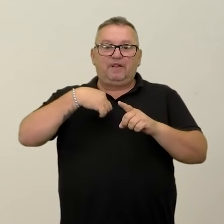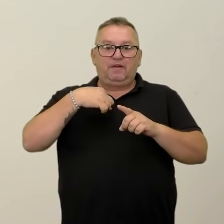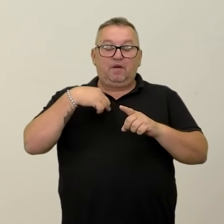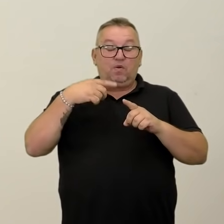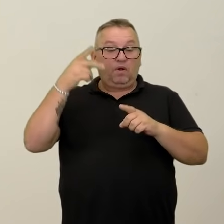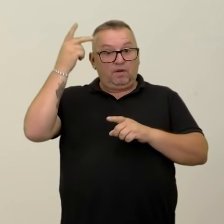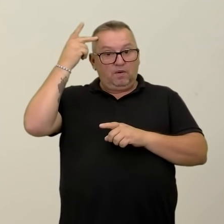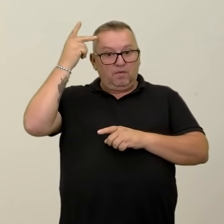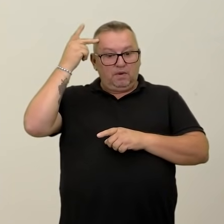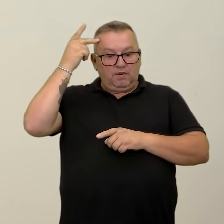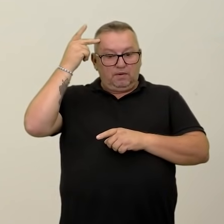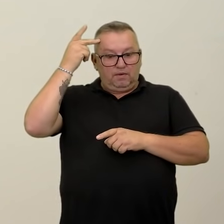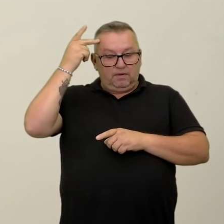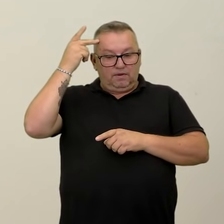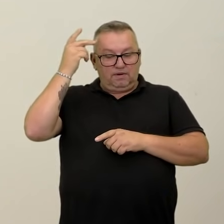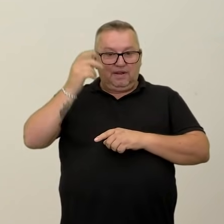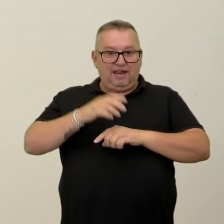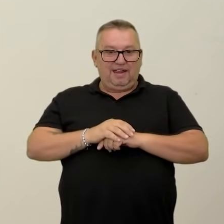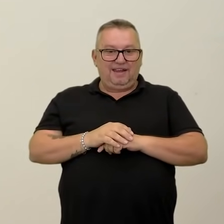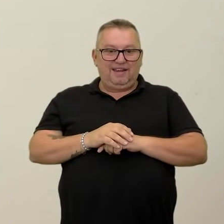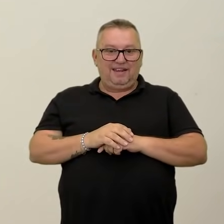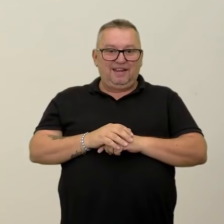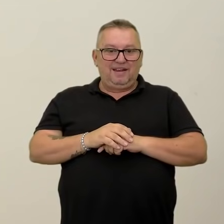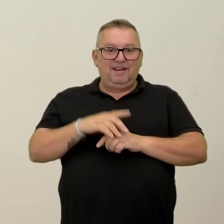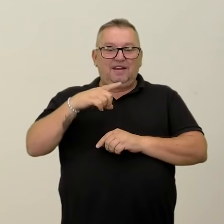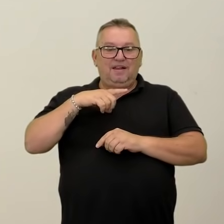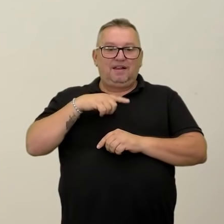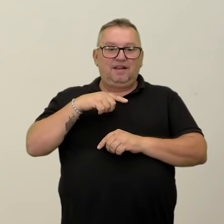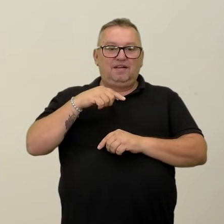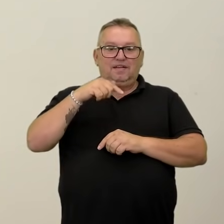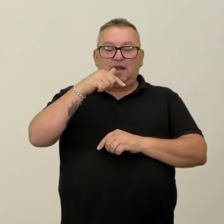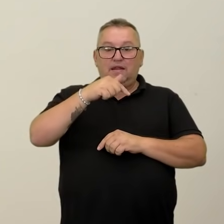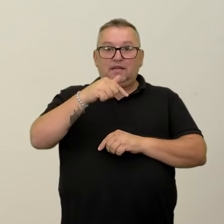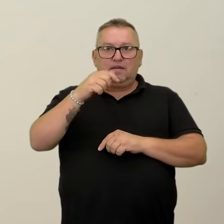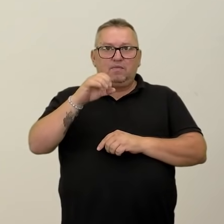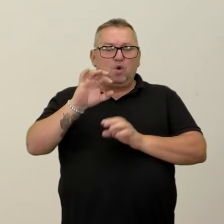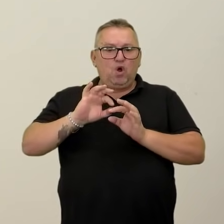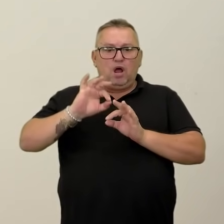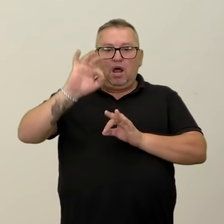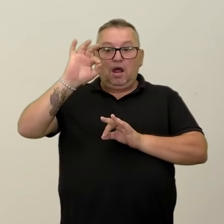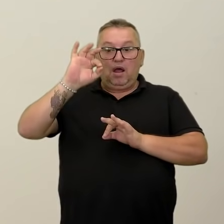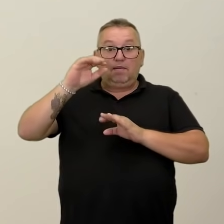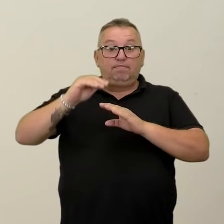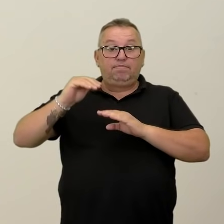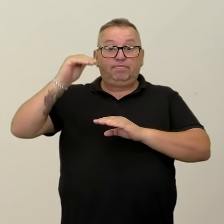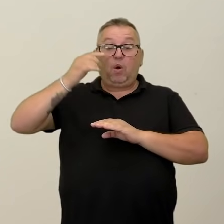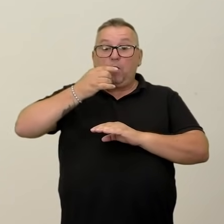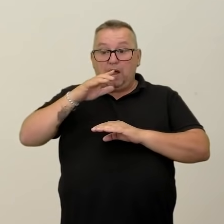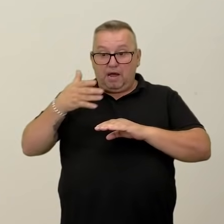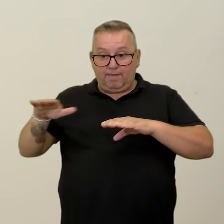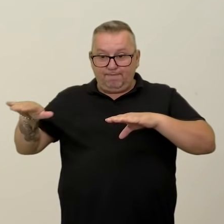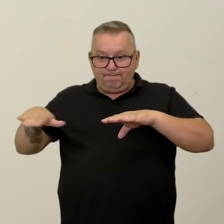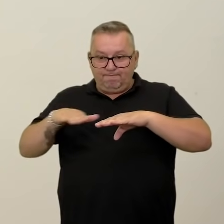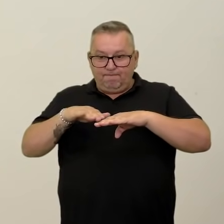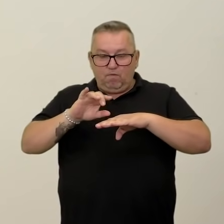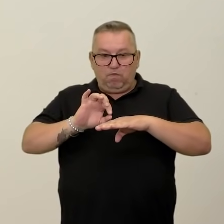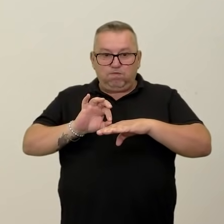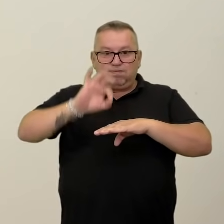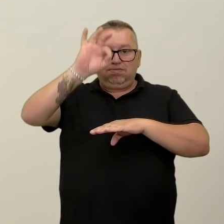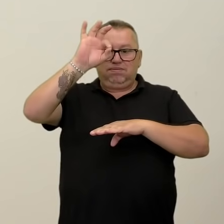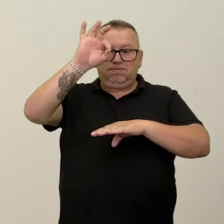tô aqui na capital de São Paulo a gente tá aproximadamente aí setecentos e poucos metros de altitude Acima do Nível do Mar